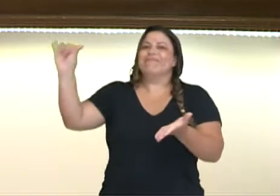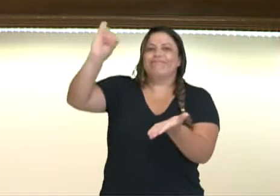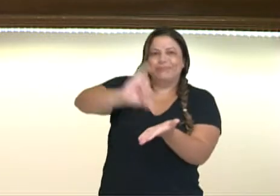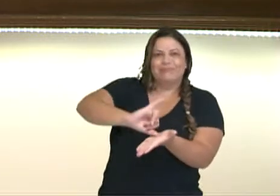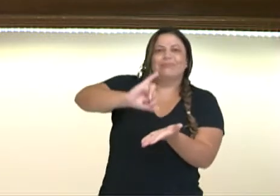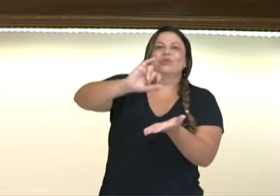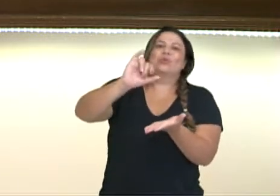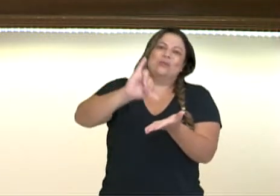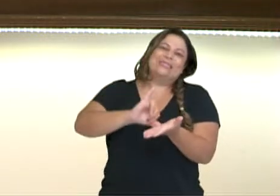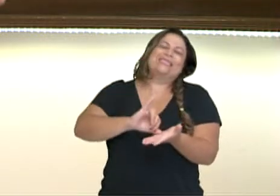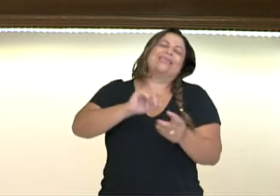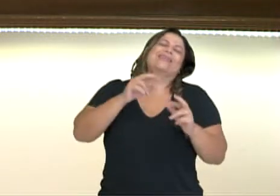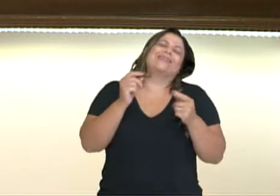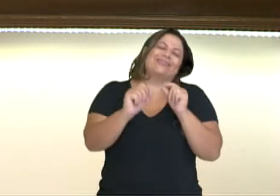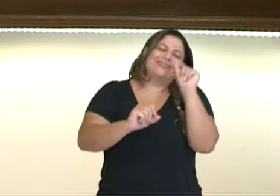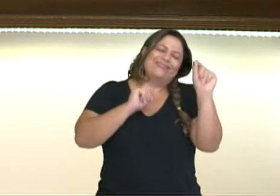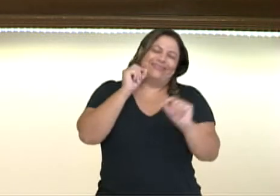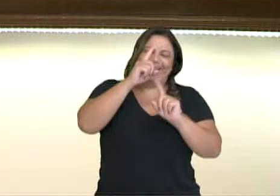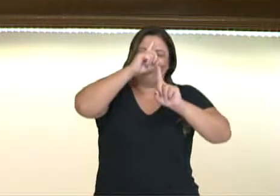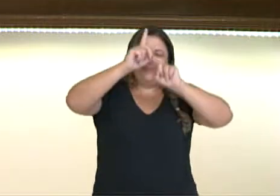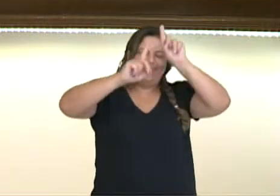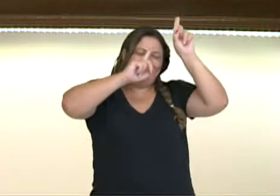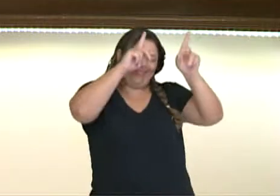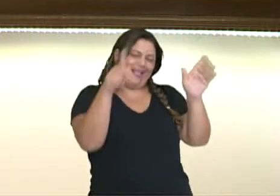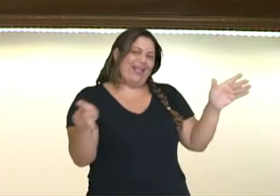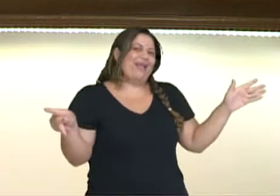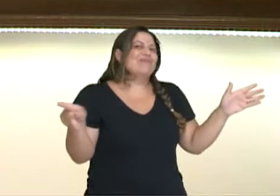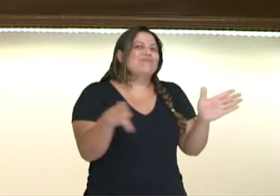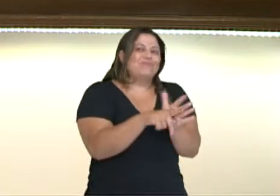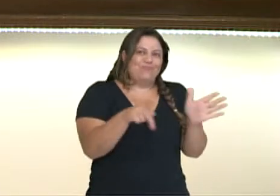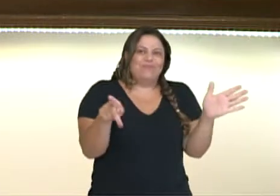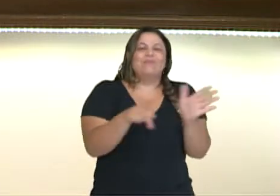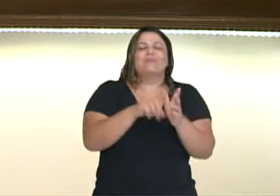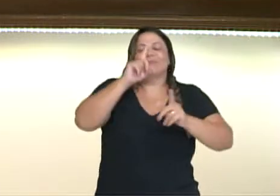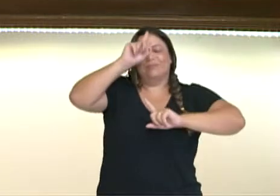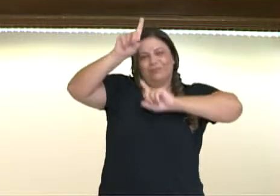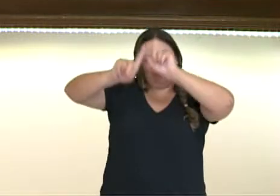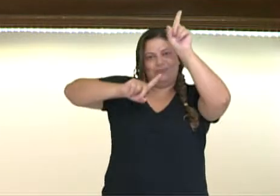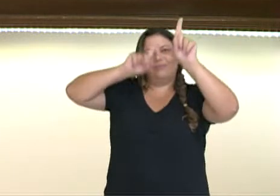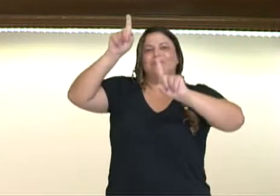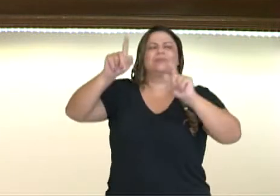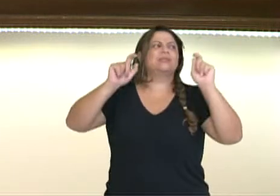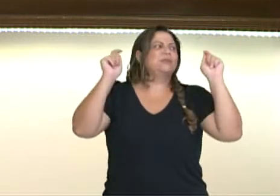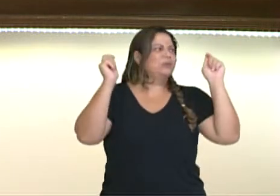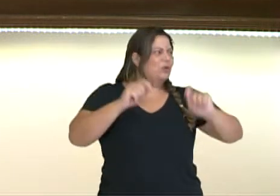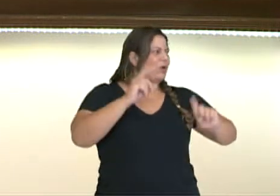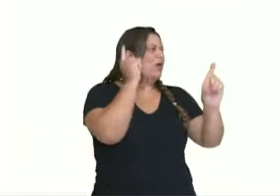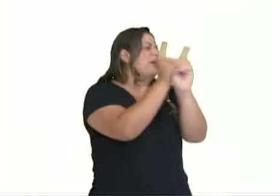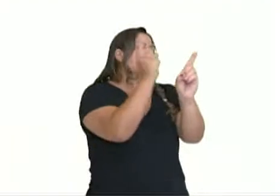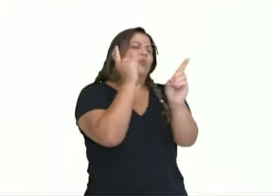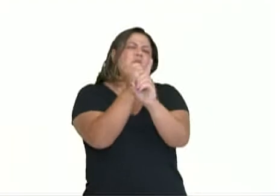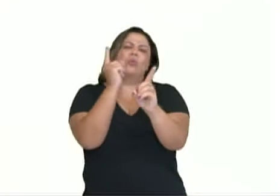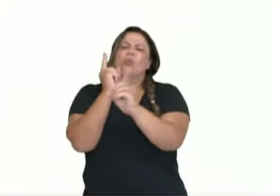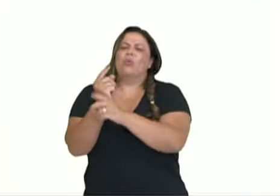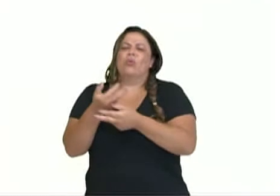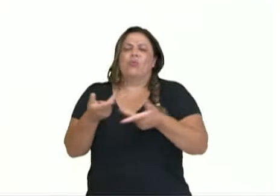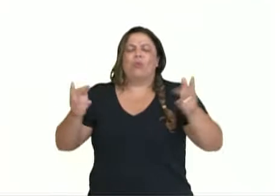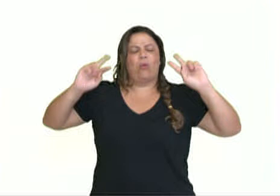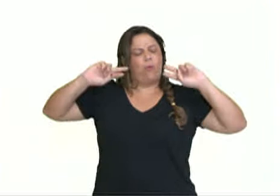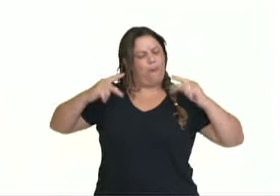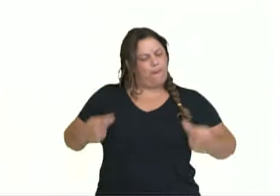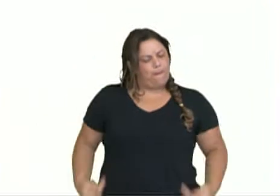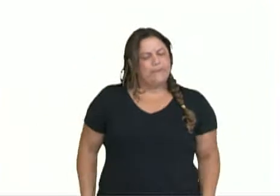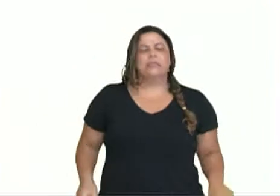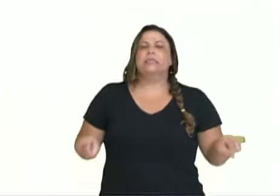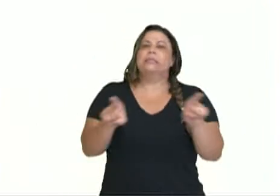do quê? Das suas próprias ideias. Isso aqui, às vezes, a gente pode encontrar em algumas questões, escrito como humanismo